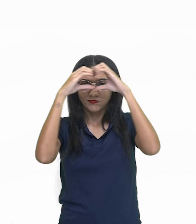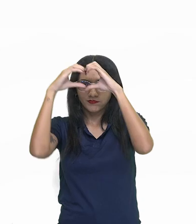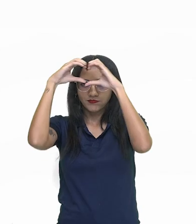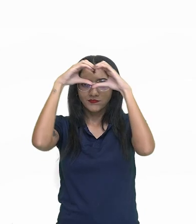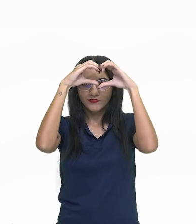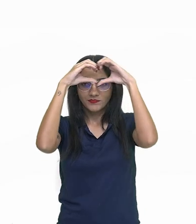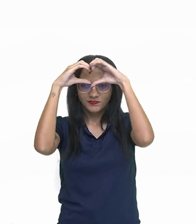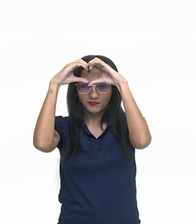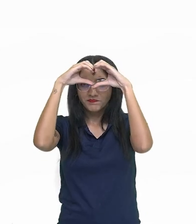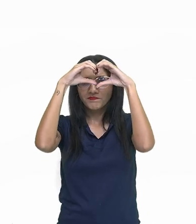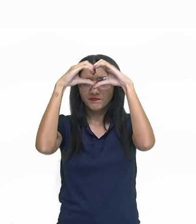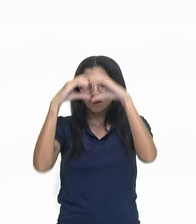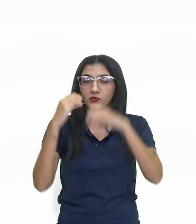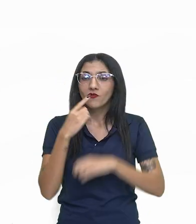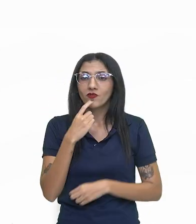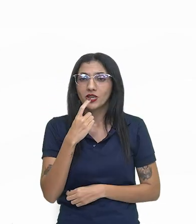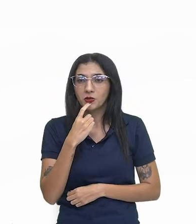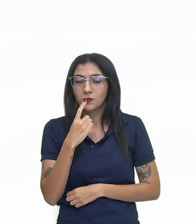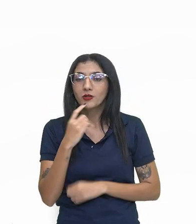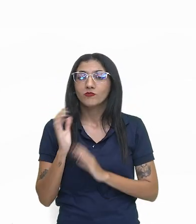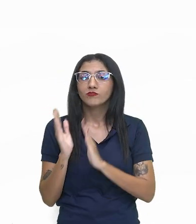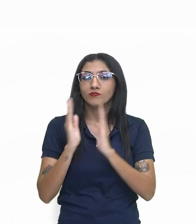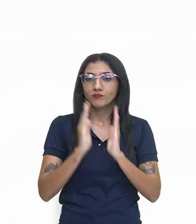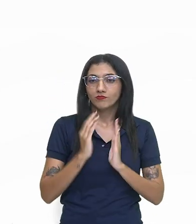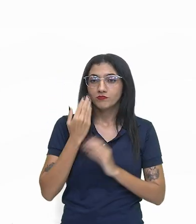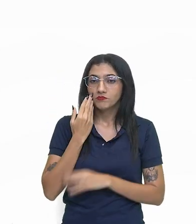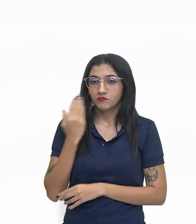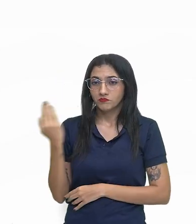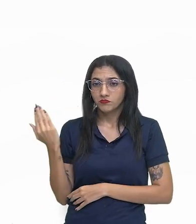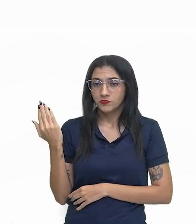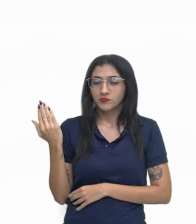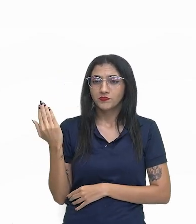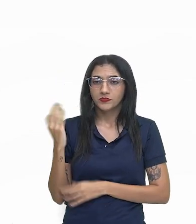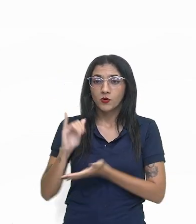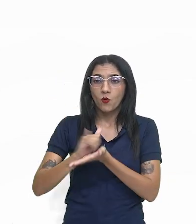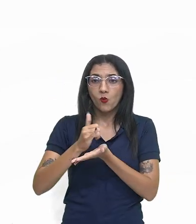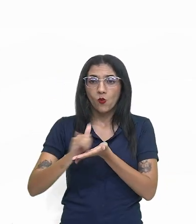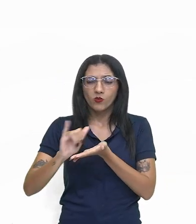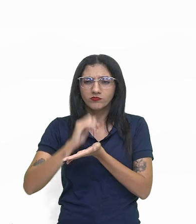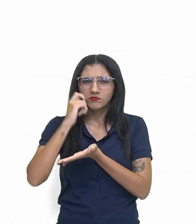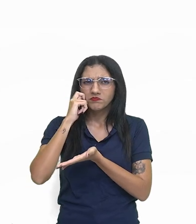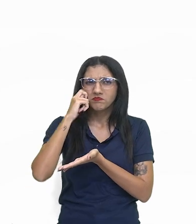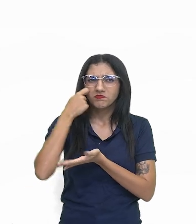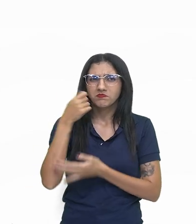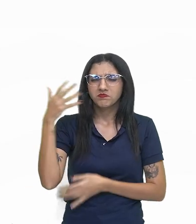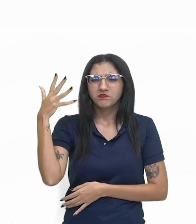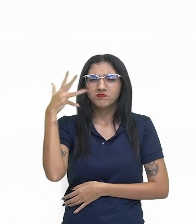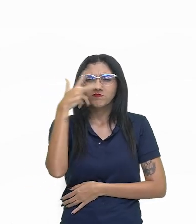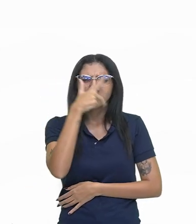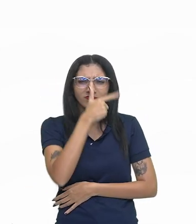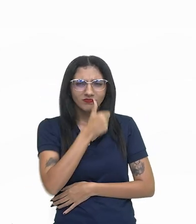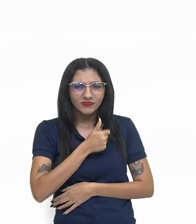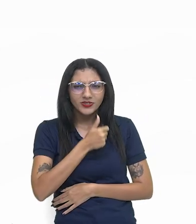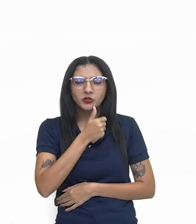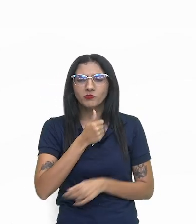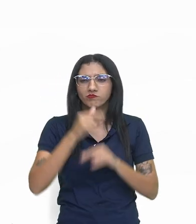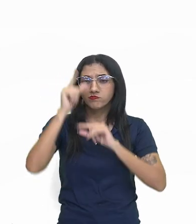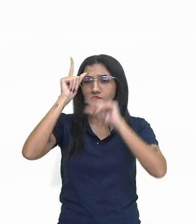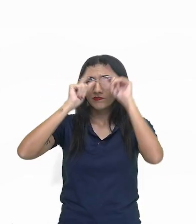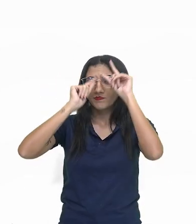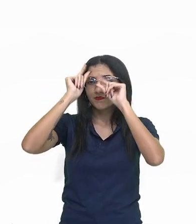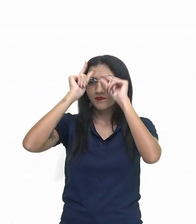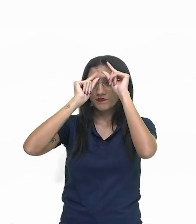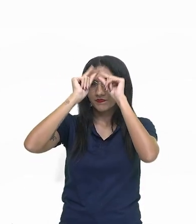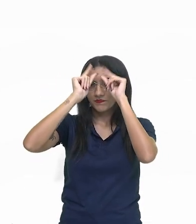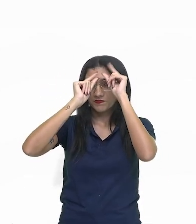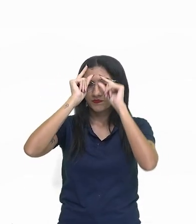com um coração na testa, e nós temos o caprichoso, que é esse touro negro, lindo, maravilhoso, com a estrela